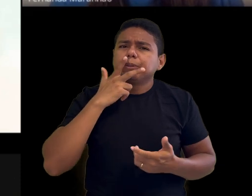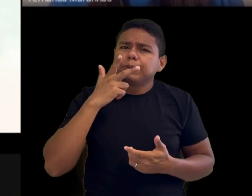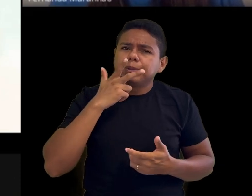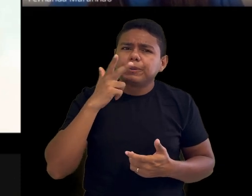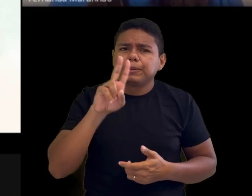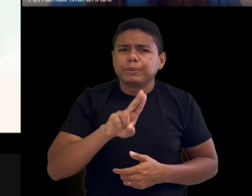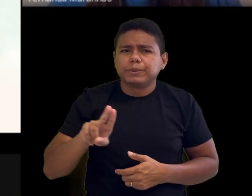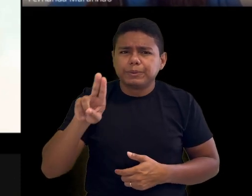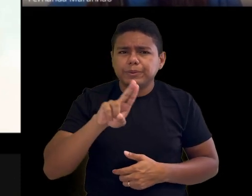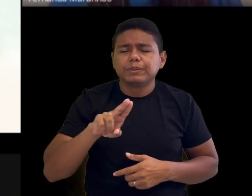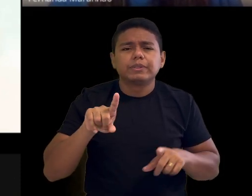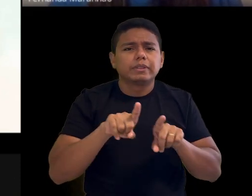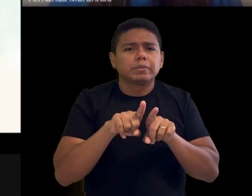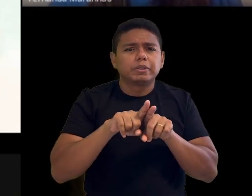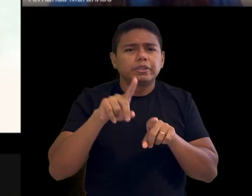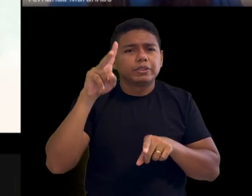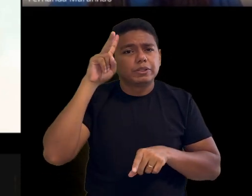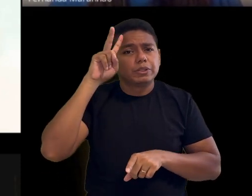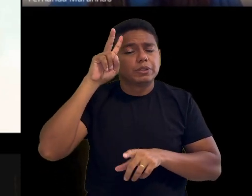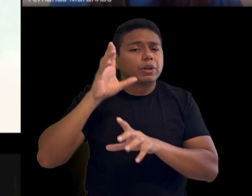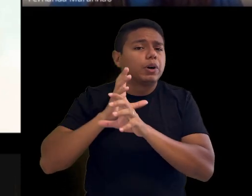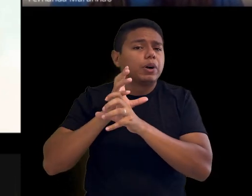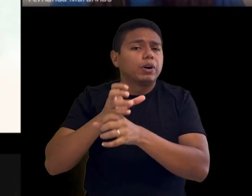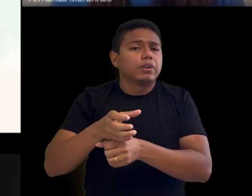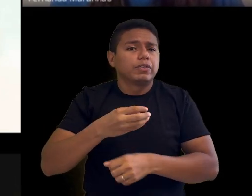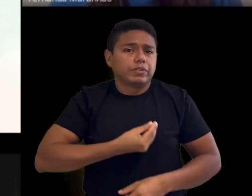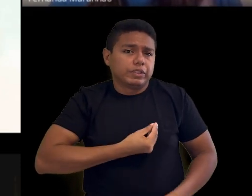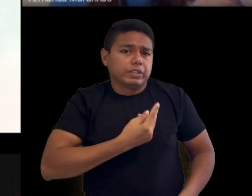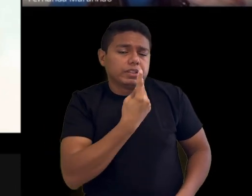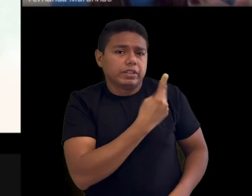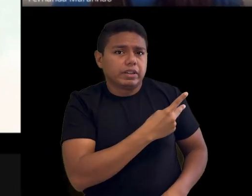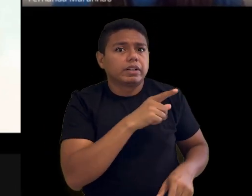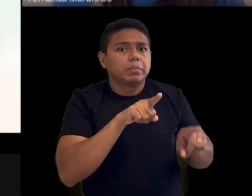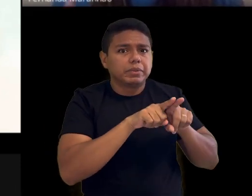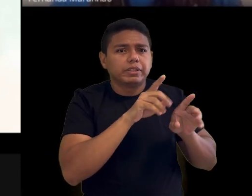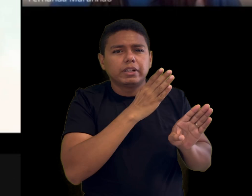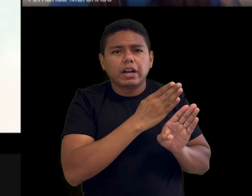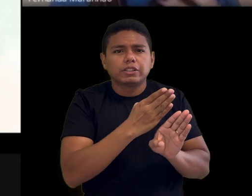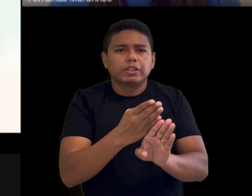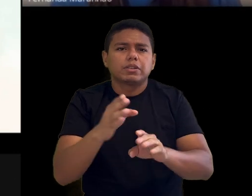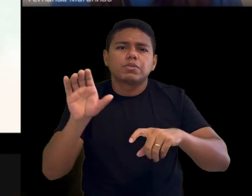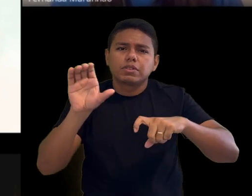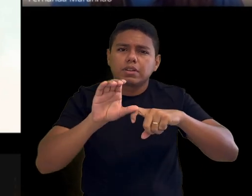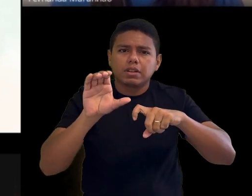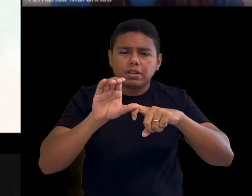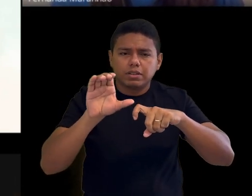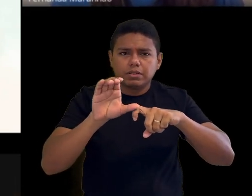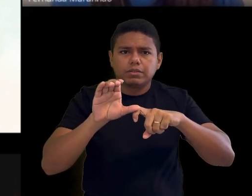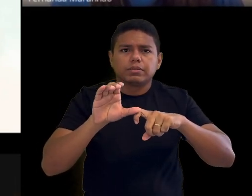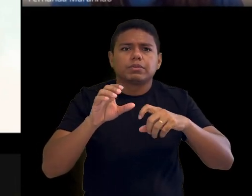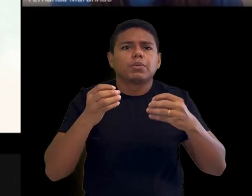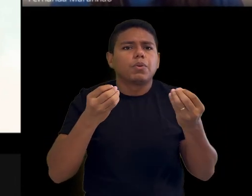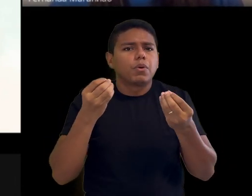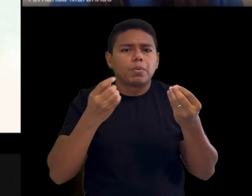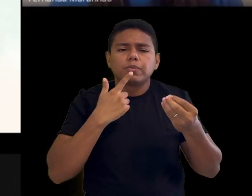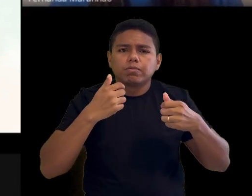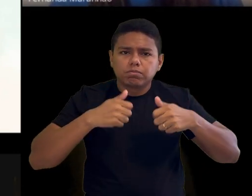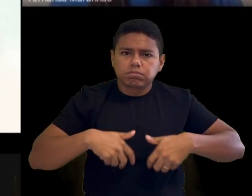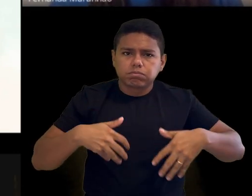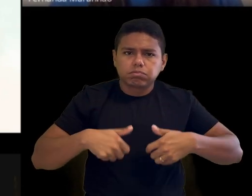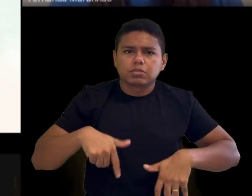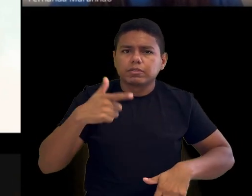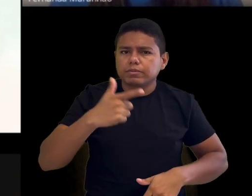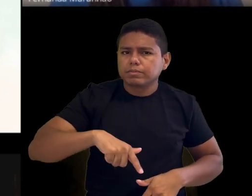achados clínicos que nós acabamos de discutir, com sangramento insidioso, repetitivo, sobretudo no terceiro trimestre,